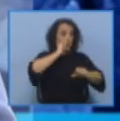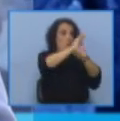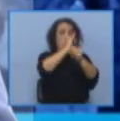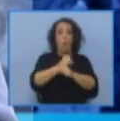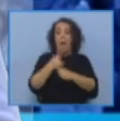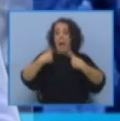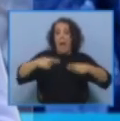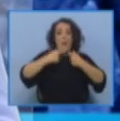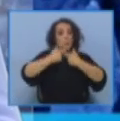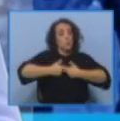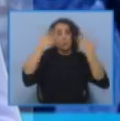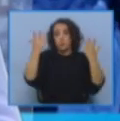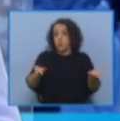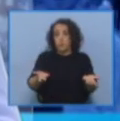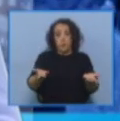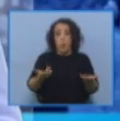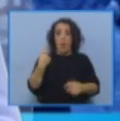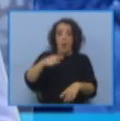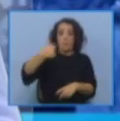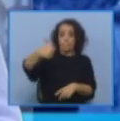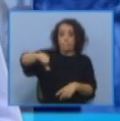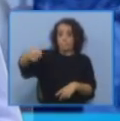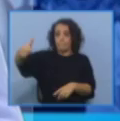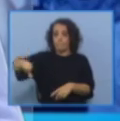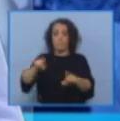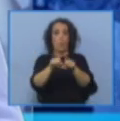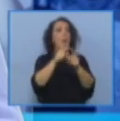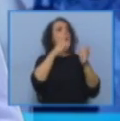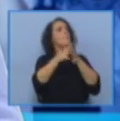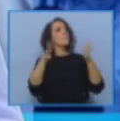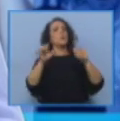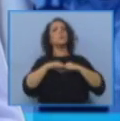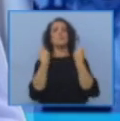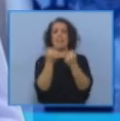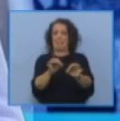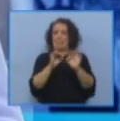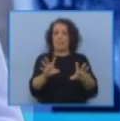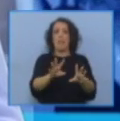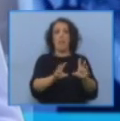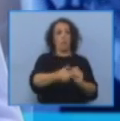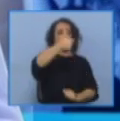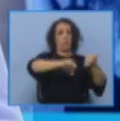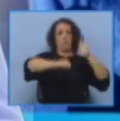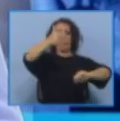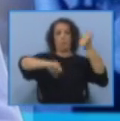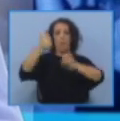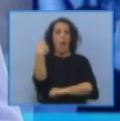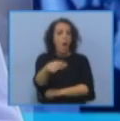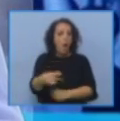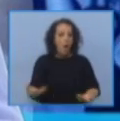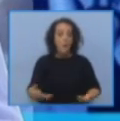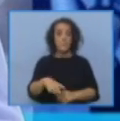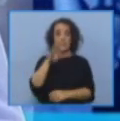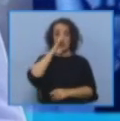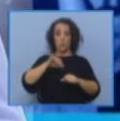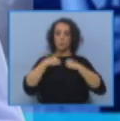tudo. Como há como há nas maiorias que constituem também a nossa sociedade. E eu acho que uma sociedade que quer